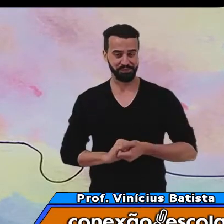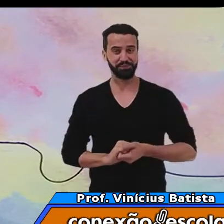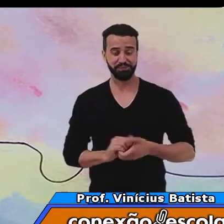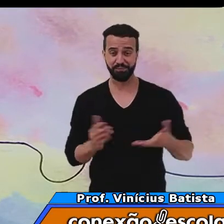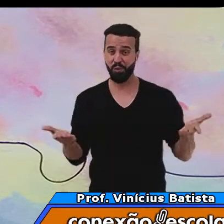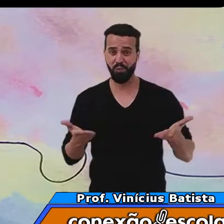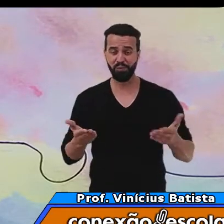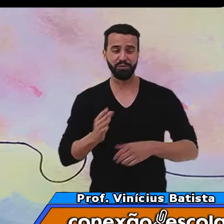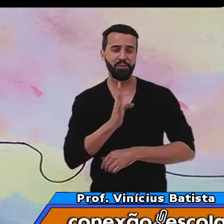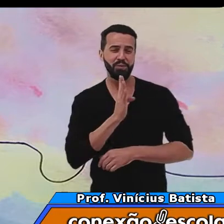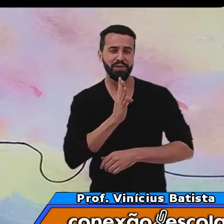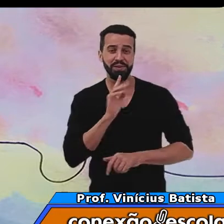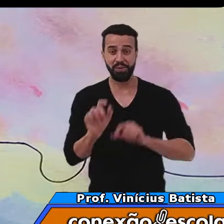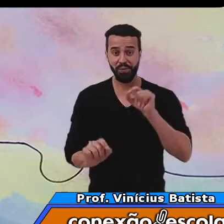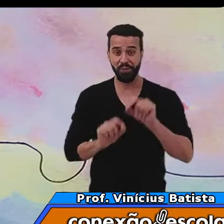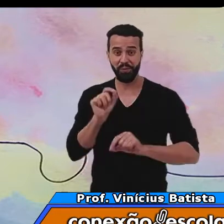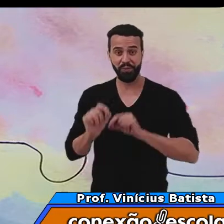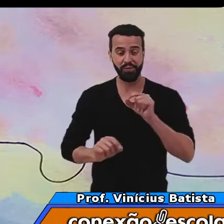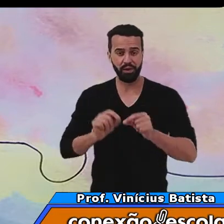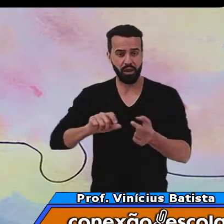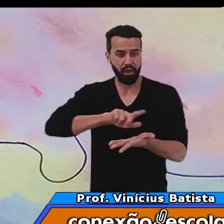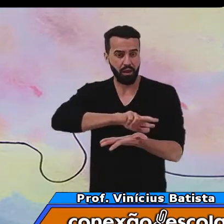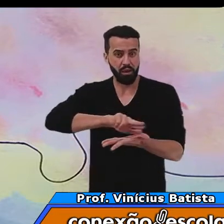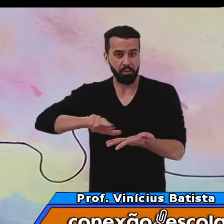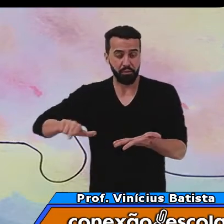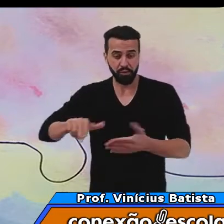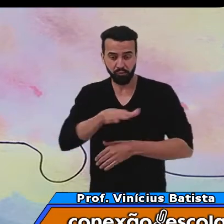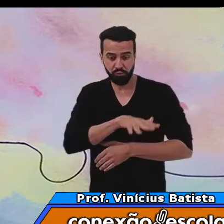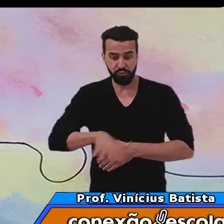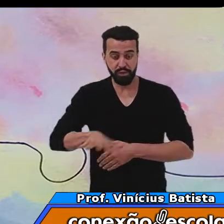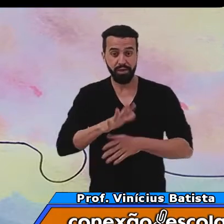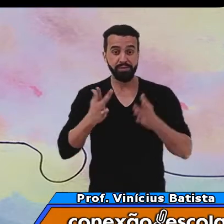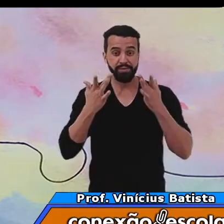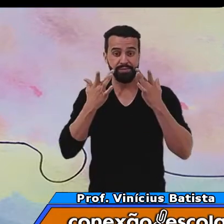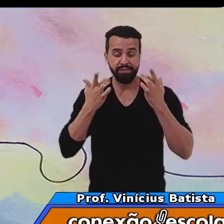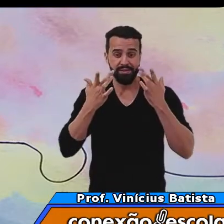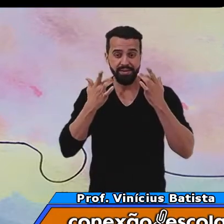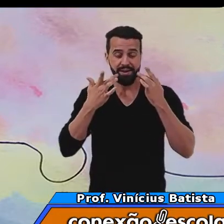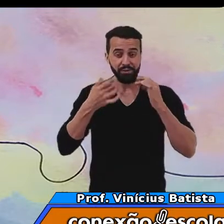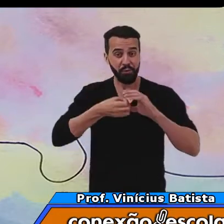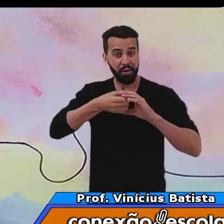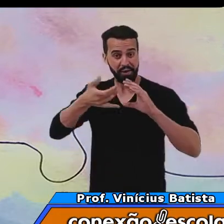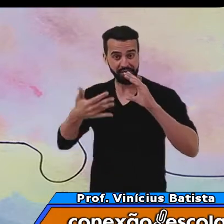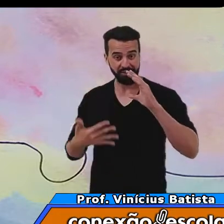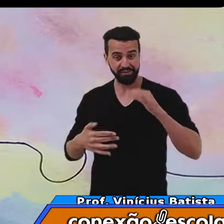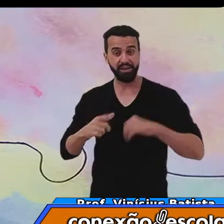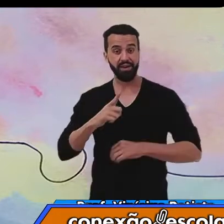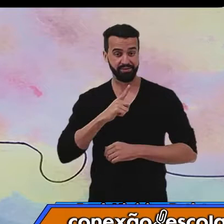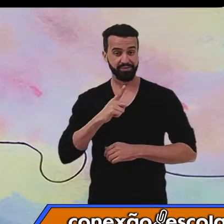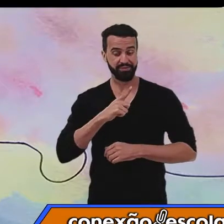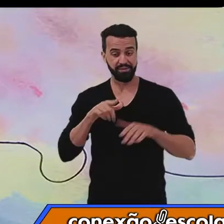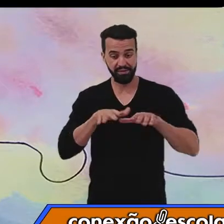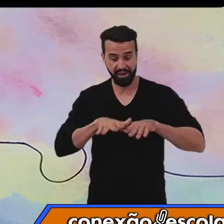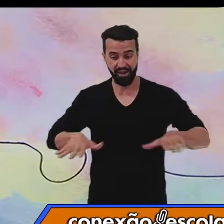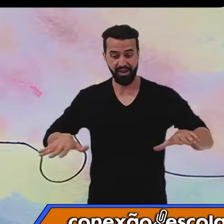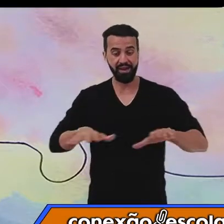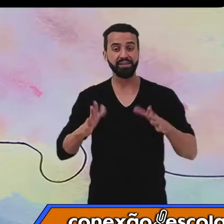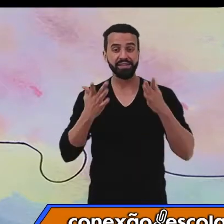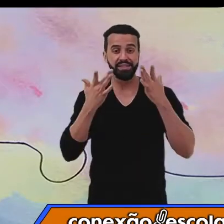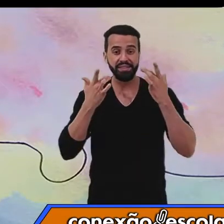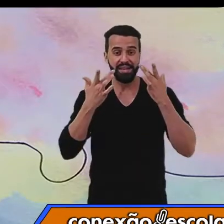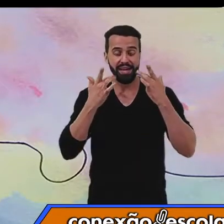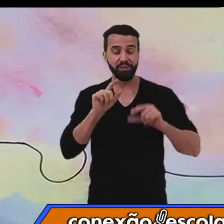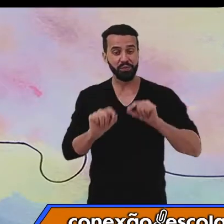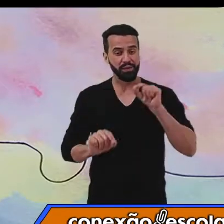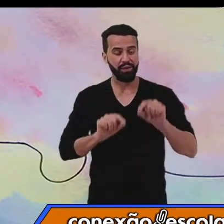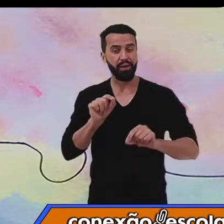vamos conhecer os elementos cênicos e seus responsáveis, que estão presentes no teatro e que são